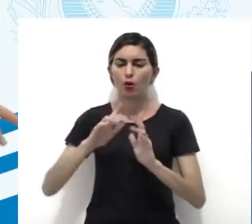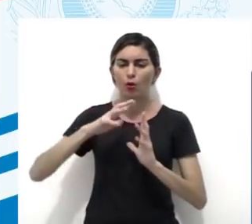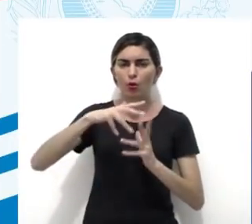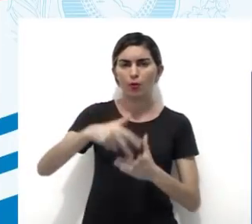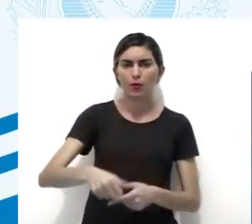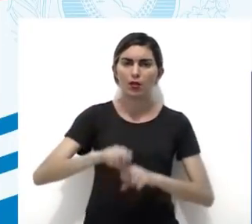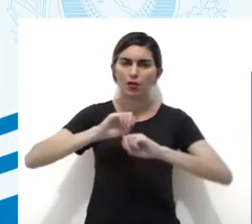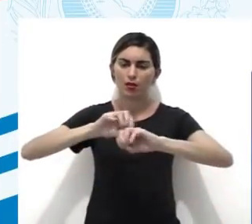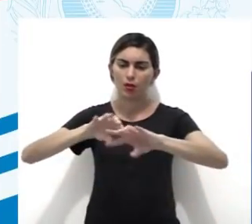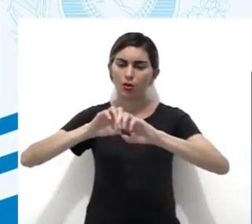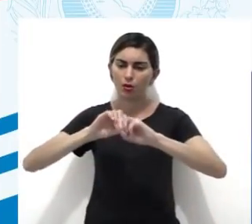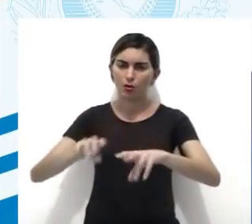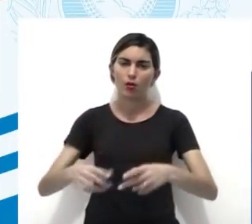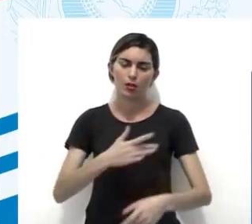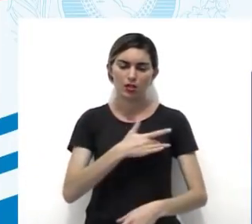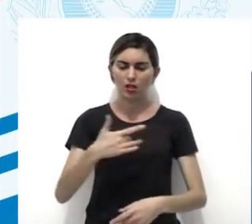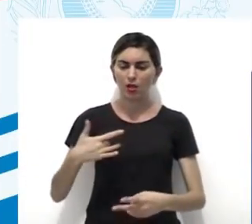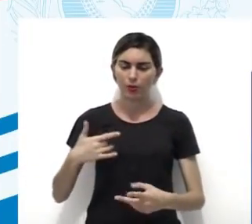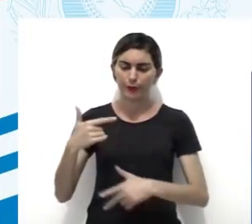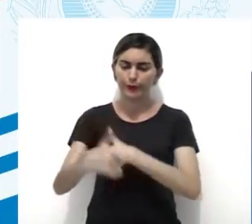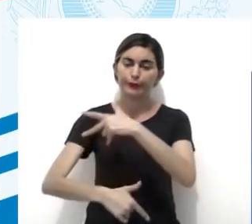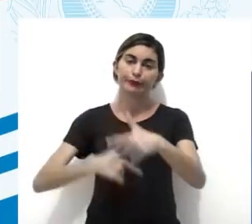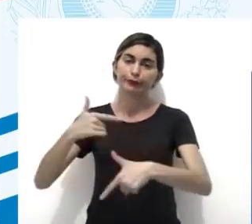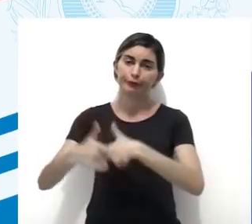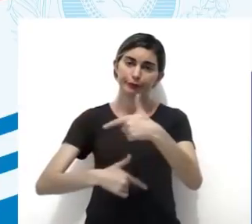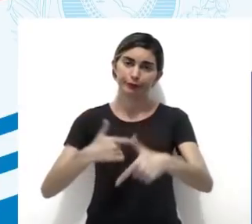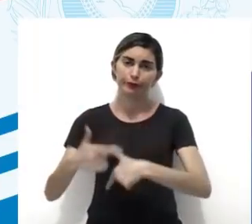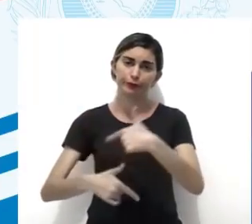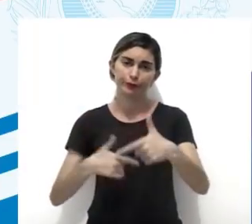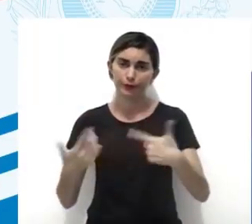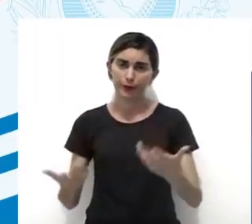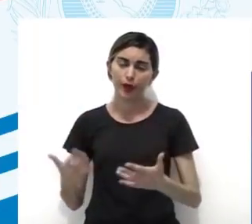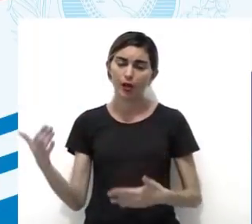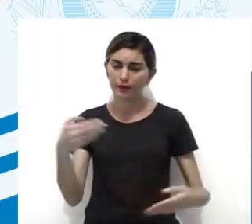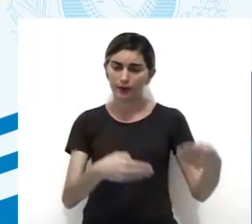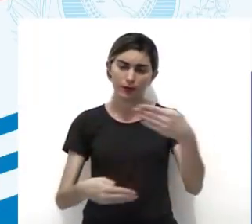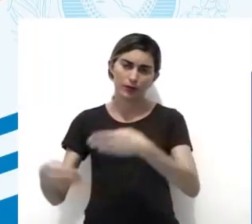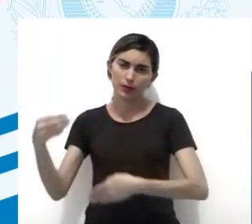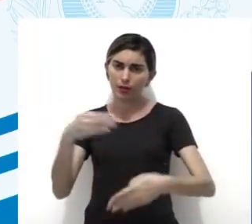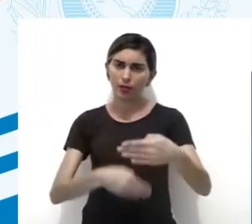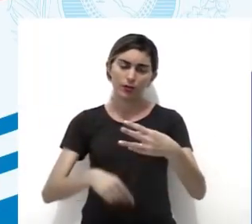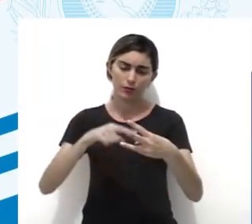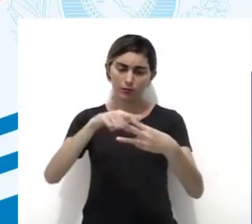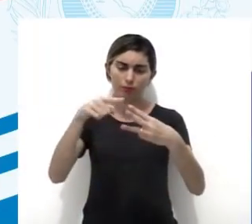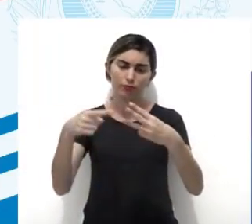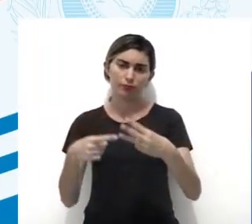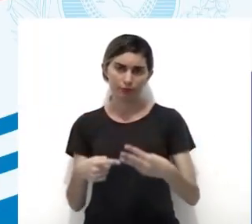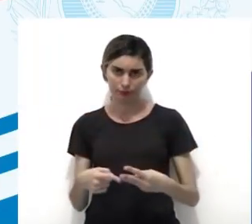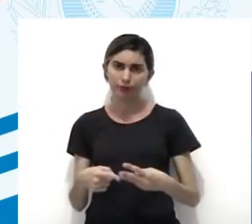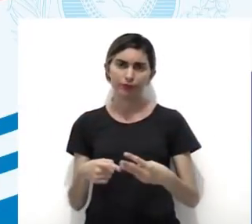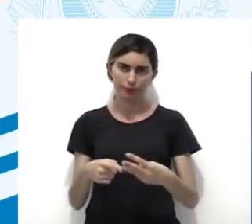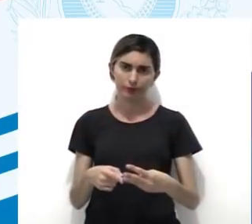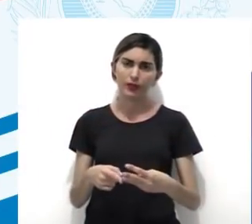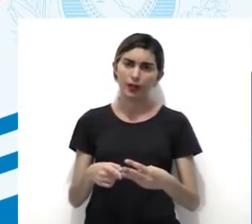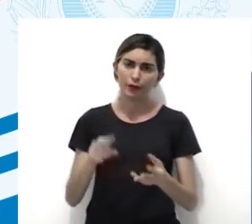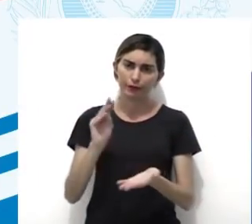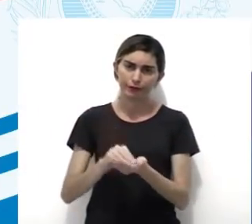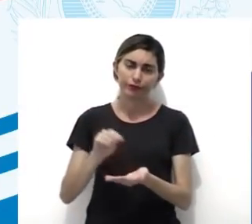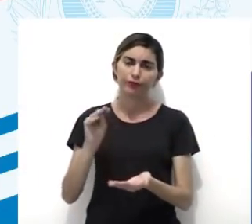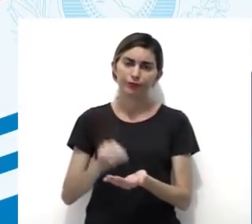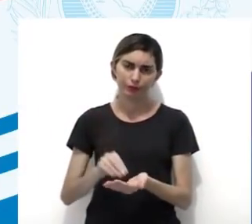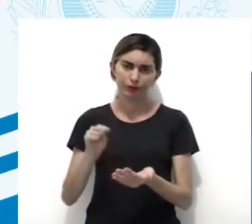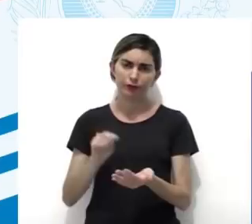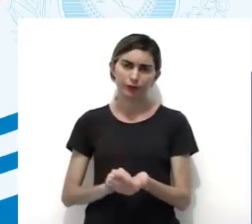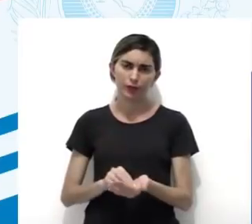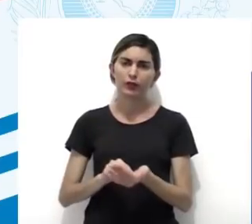da educação, da saúde e do trabalho. Na medida que o acesso a esses recursos é um acesso escasso